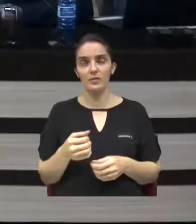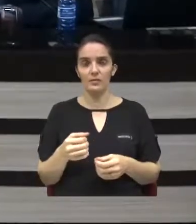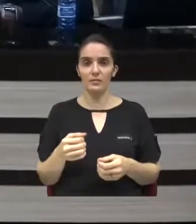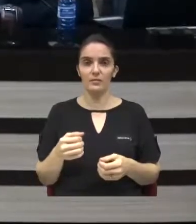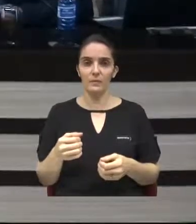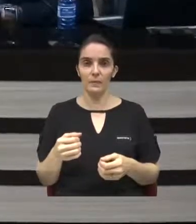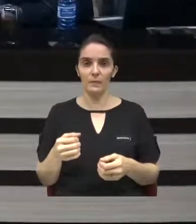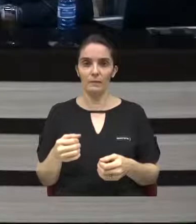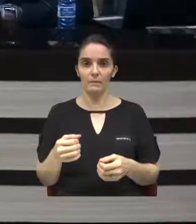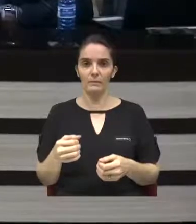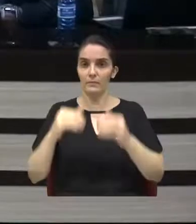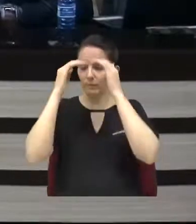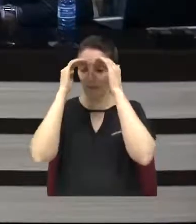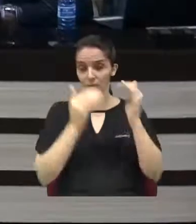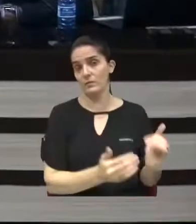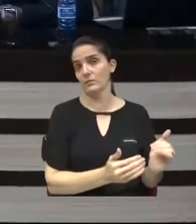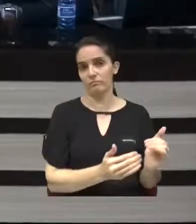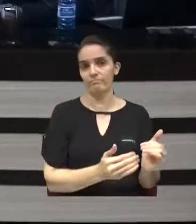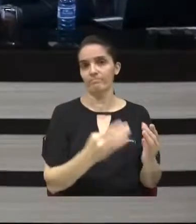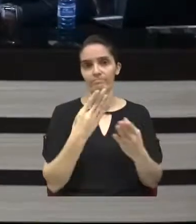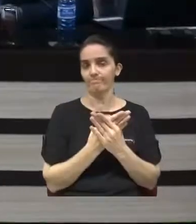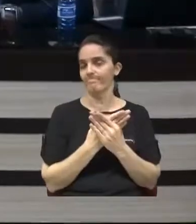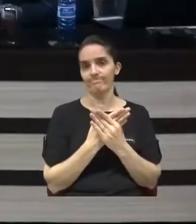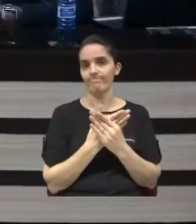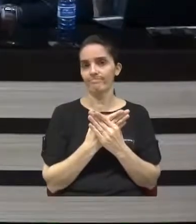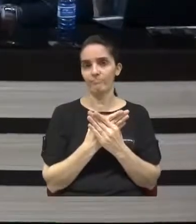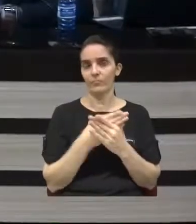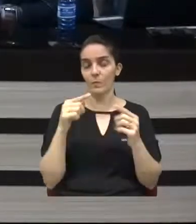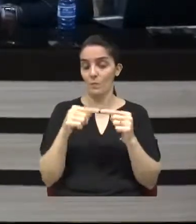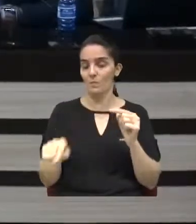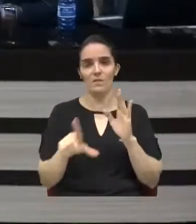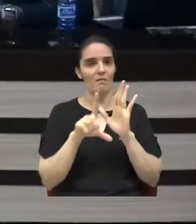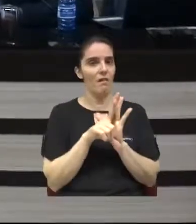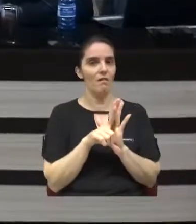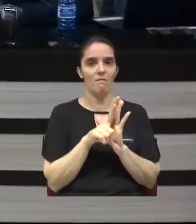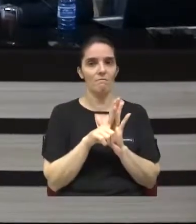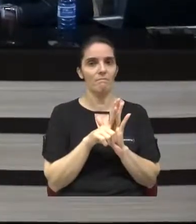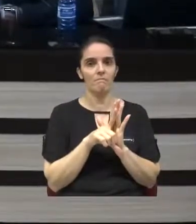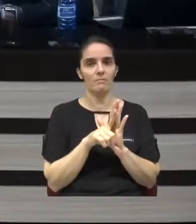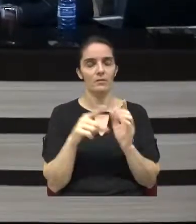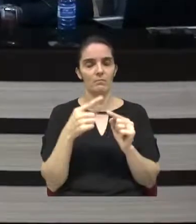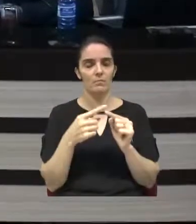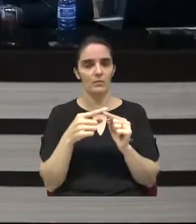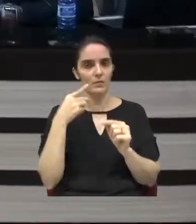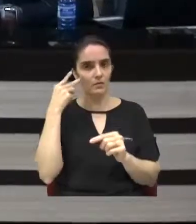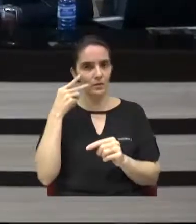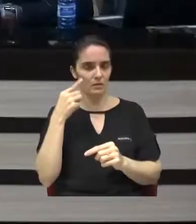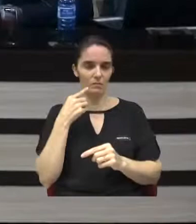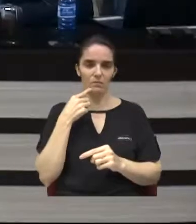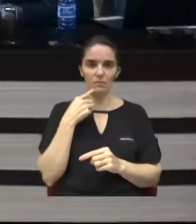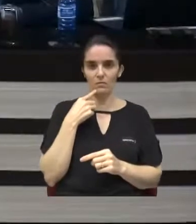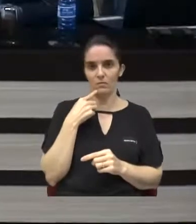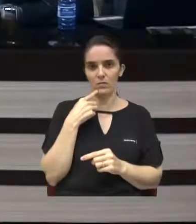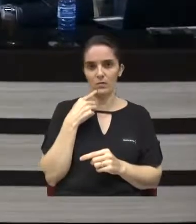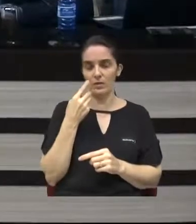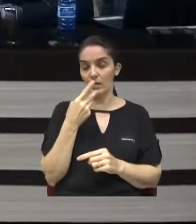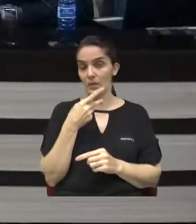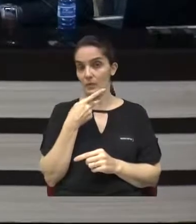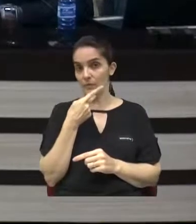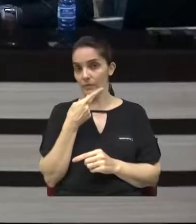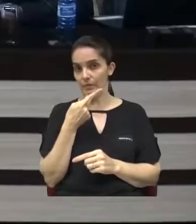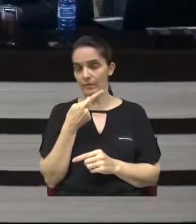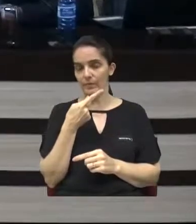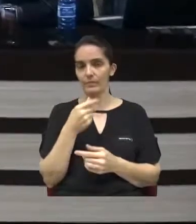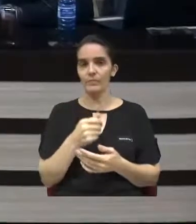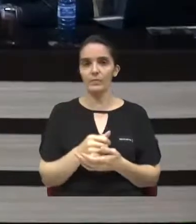desconsiderado toda a regularidade processual e legislativa havida, que o vereador Cleiton Aparecido da Silva, no